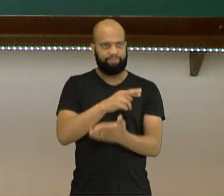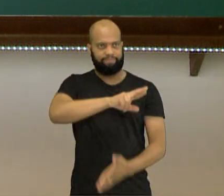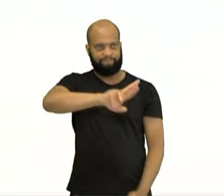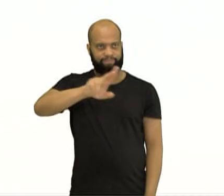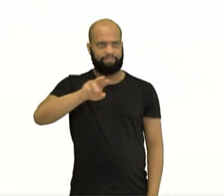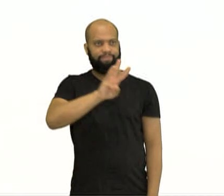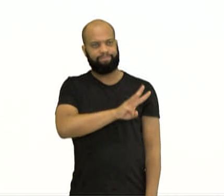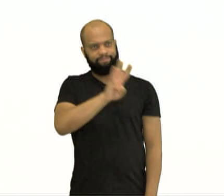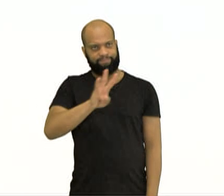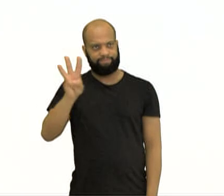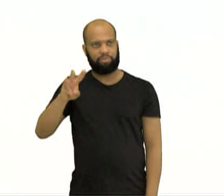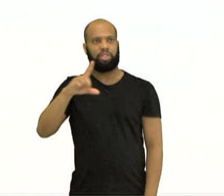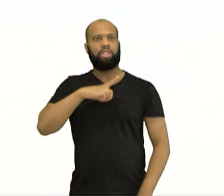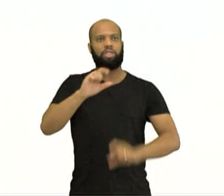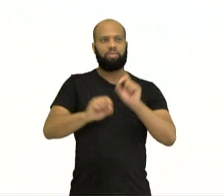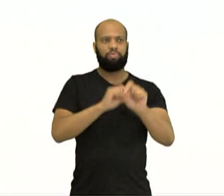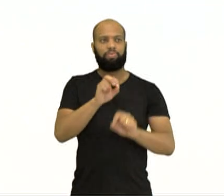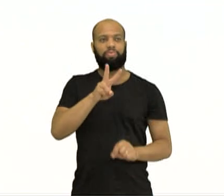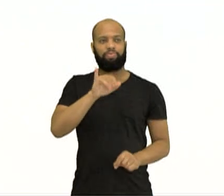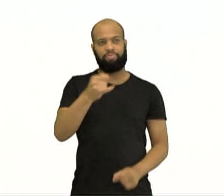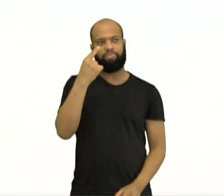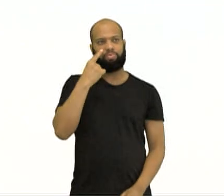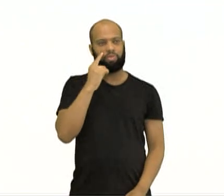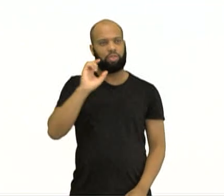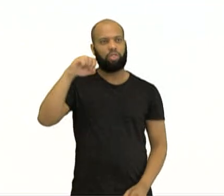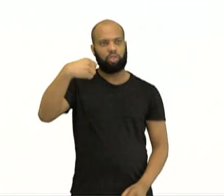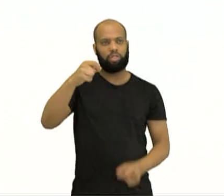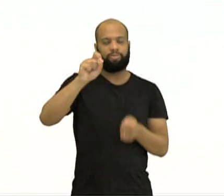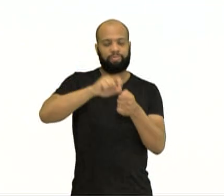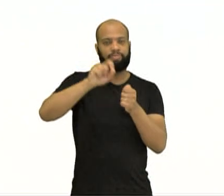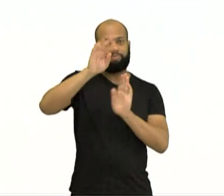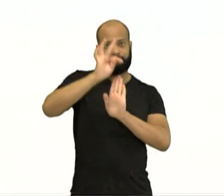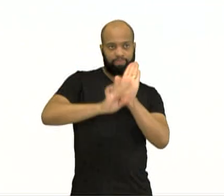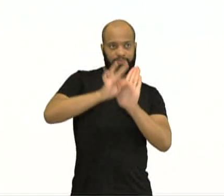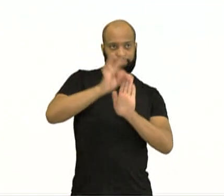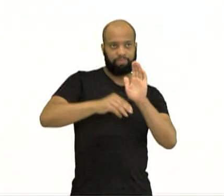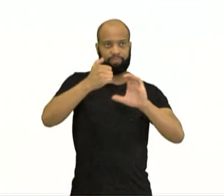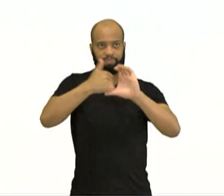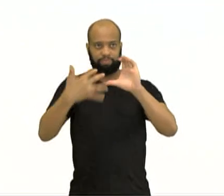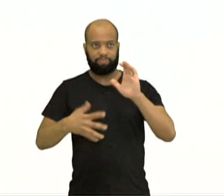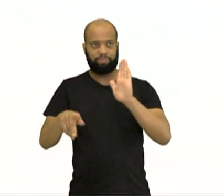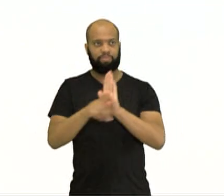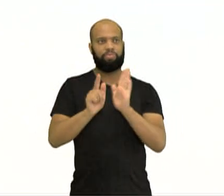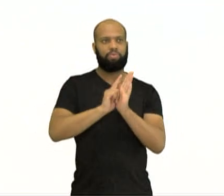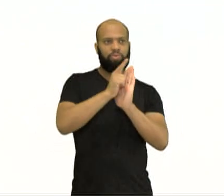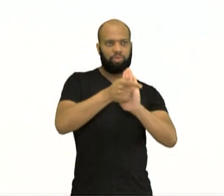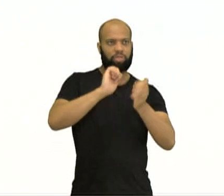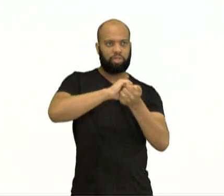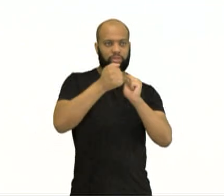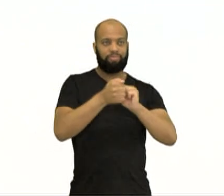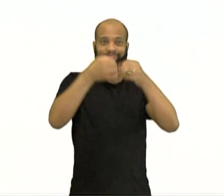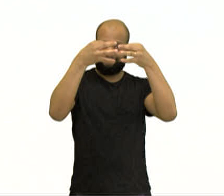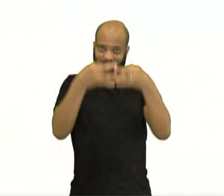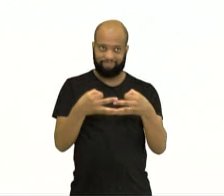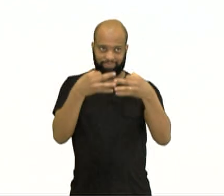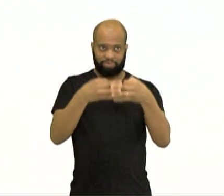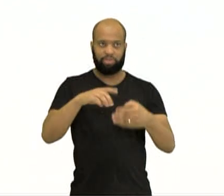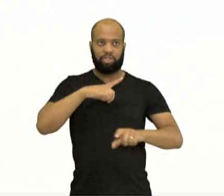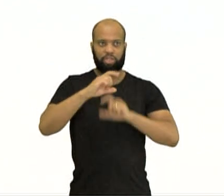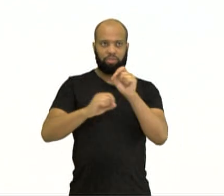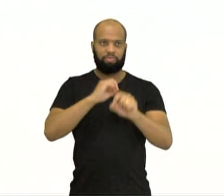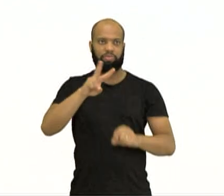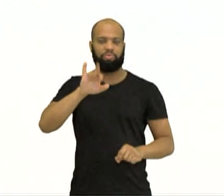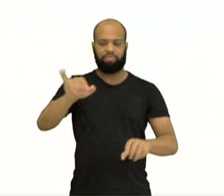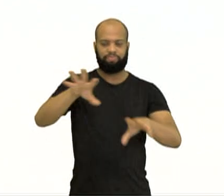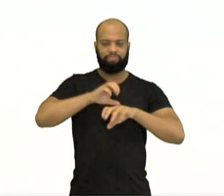do gênero, a adequação ao contexto de circulação e os objetivos a serem alcançados de forma a se apropriar